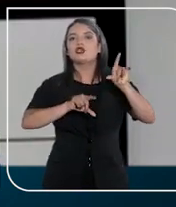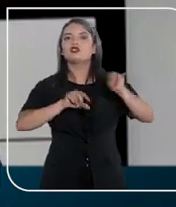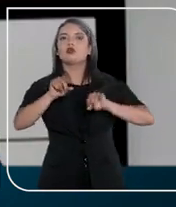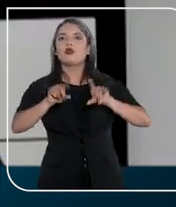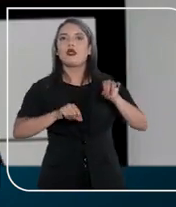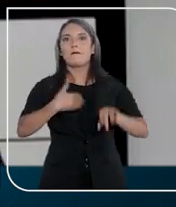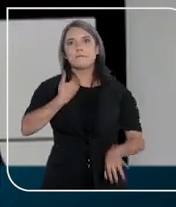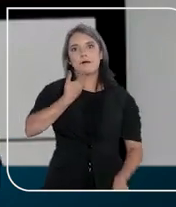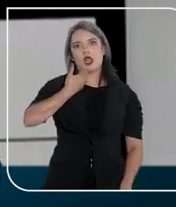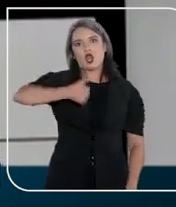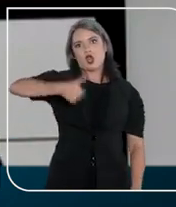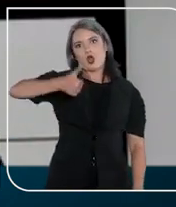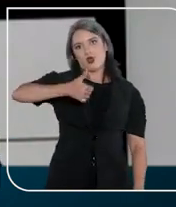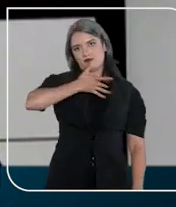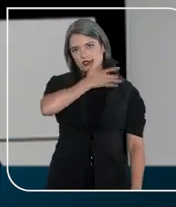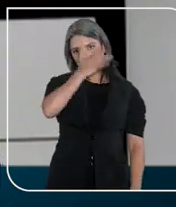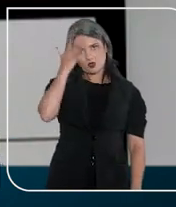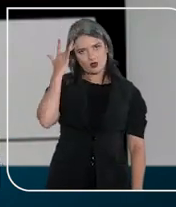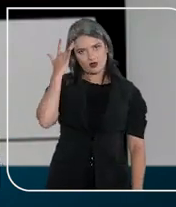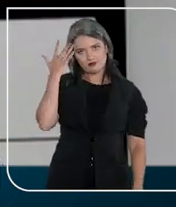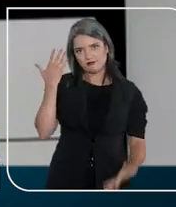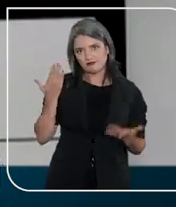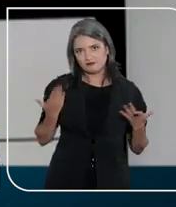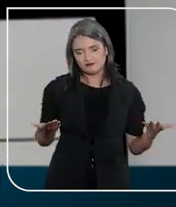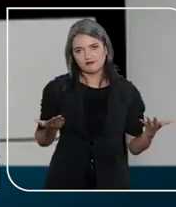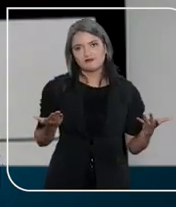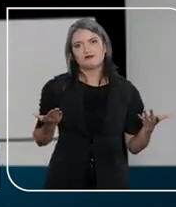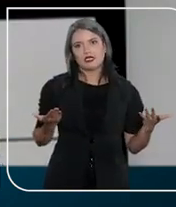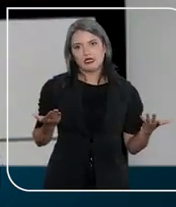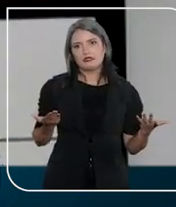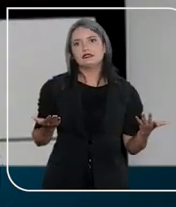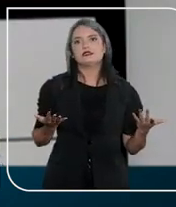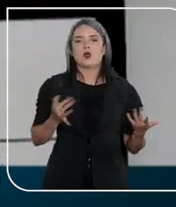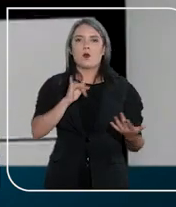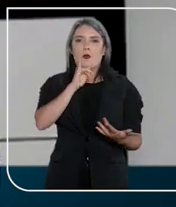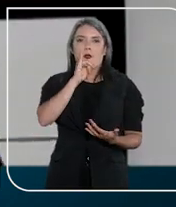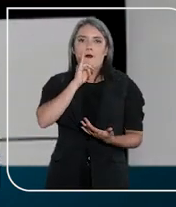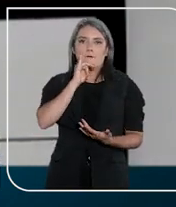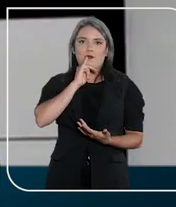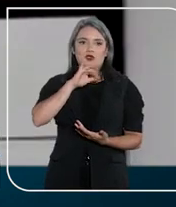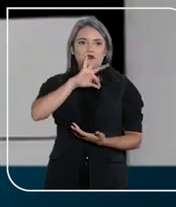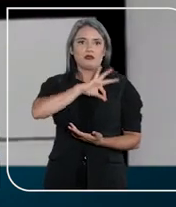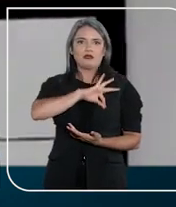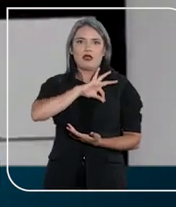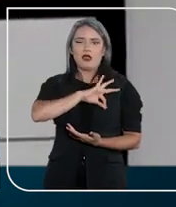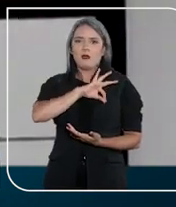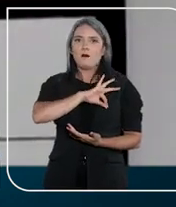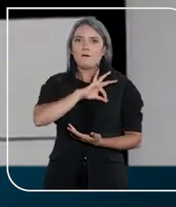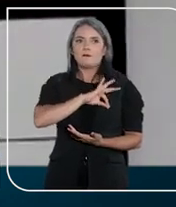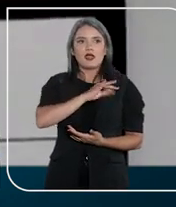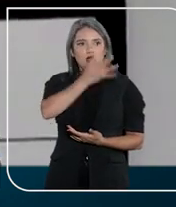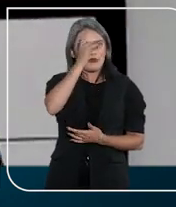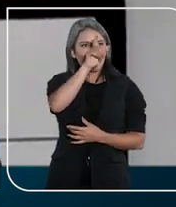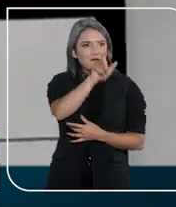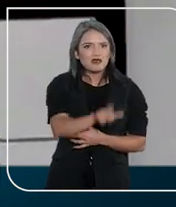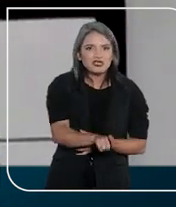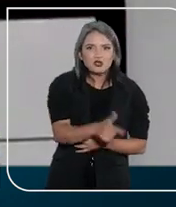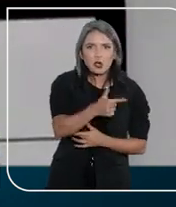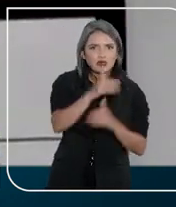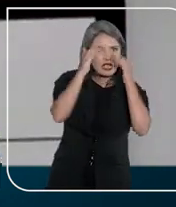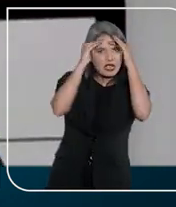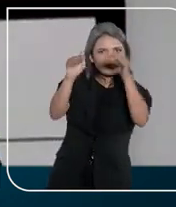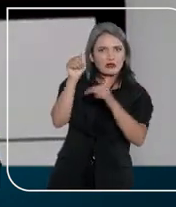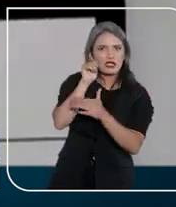melhores. E veja, eu definitivamente não quero um policial militar que não respeite mulheres. Eu não quero um